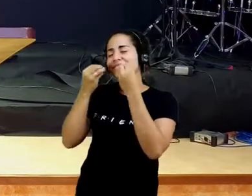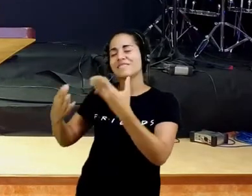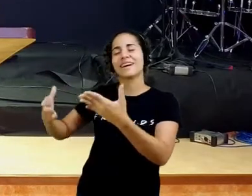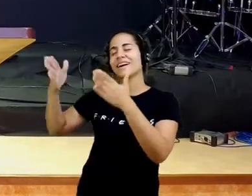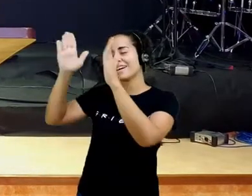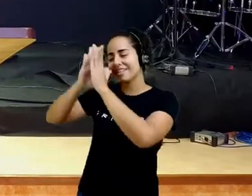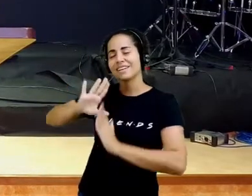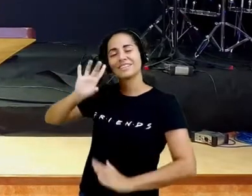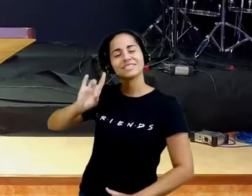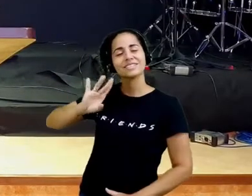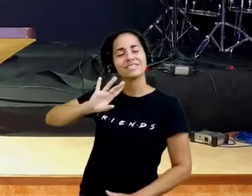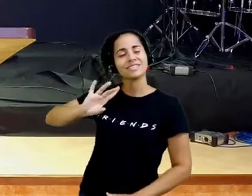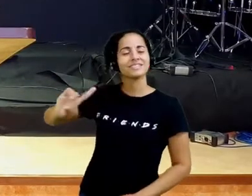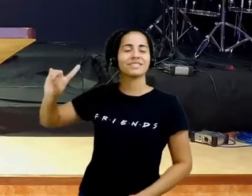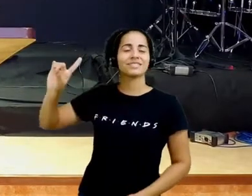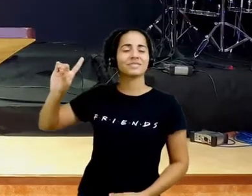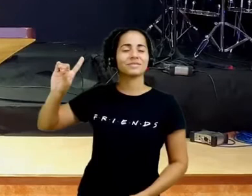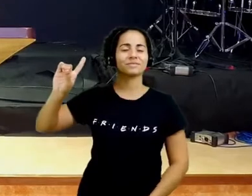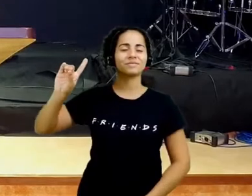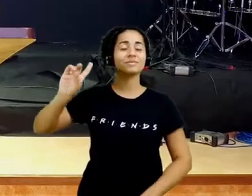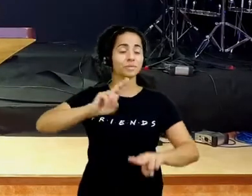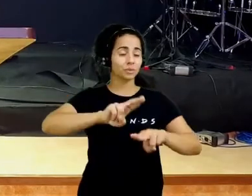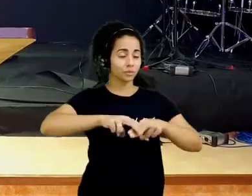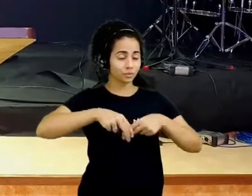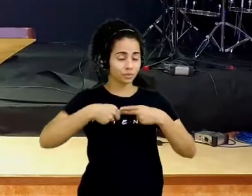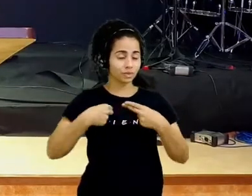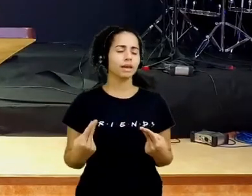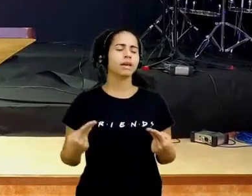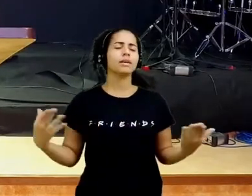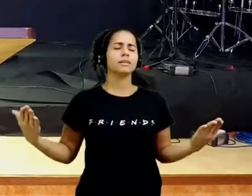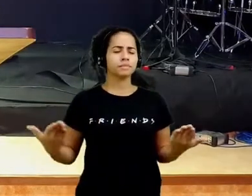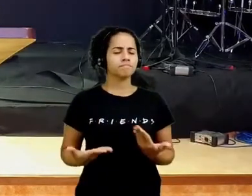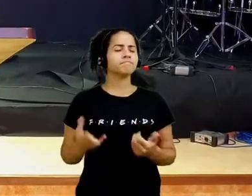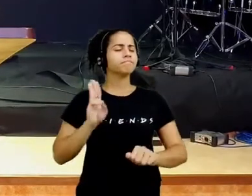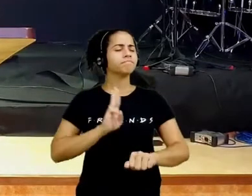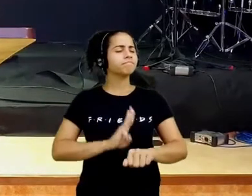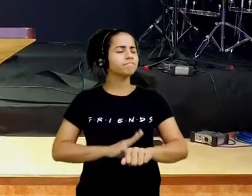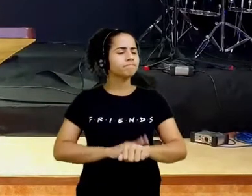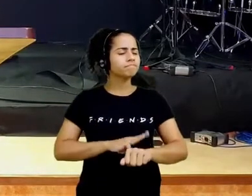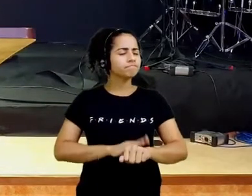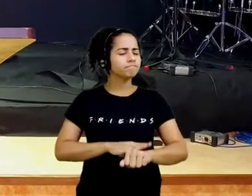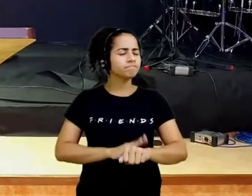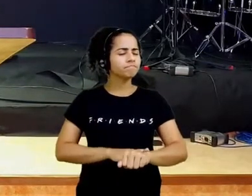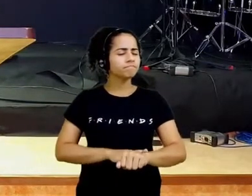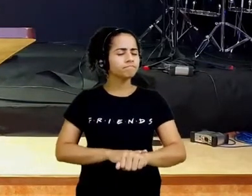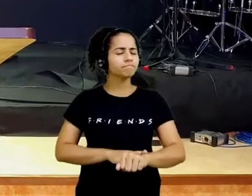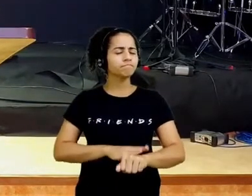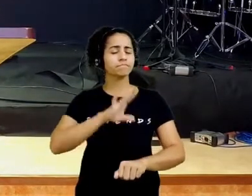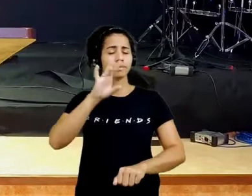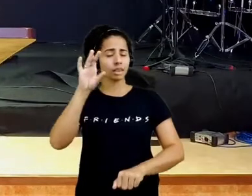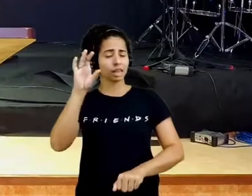e adorar o teu santo nome. Por isso, Pai, que neste momento, nesses dias, o Senhor